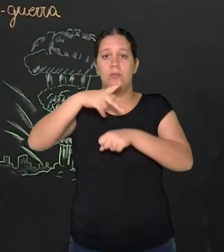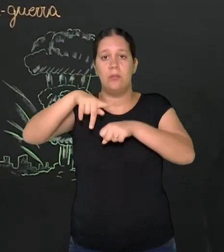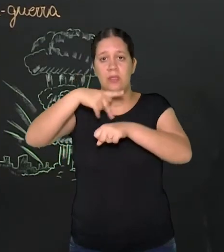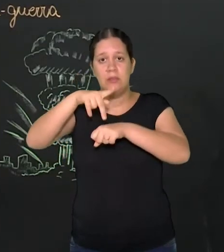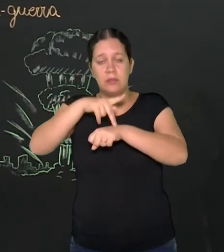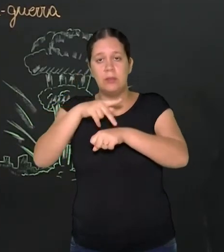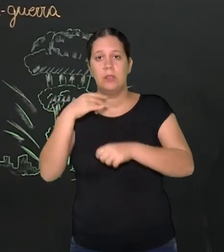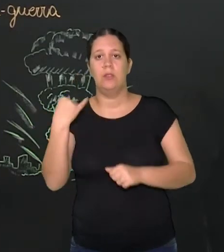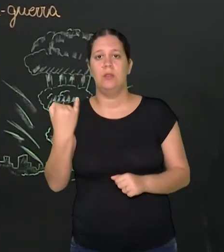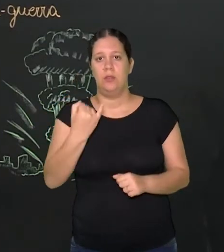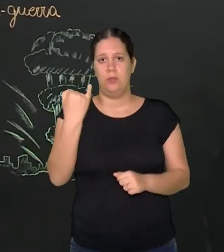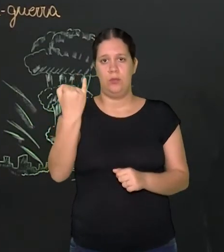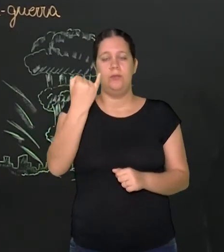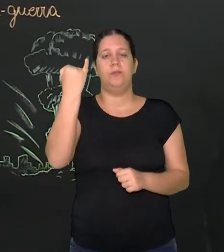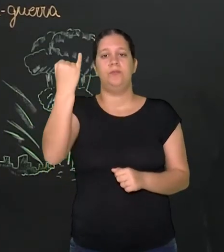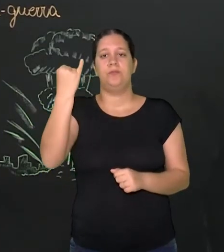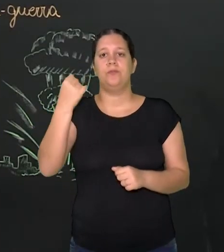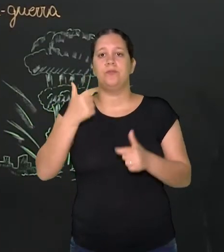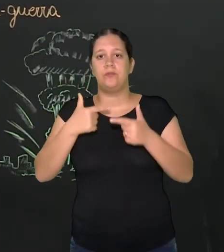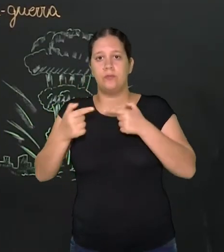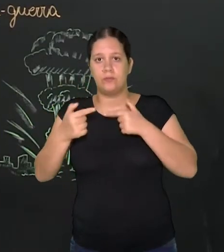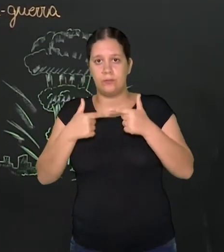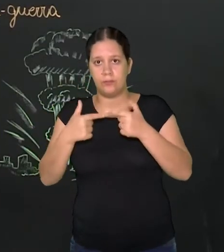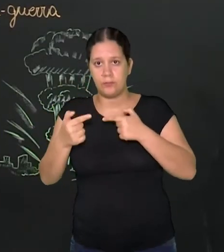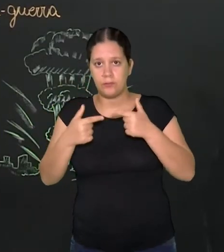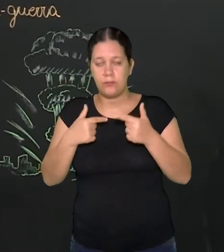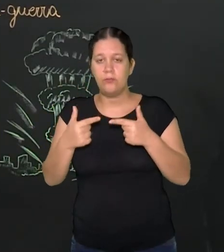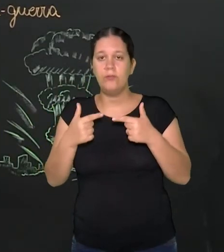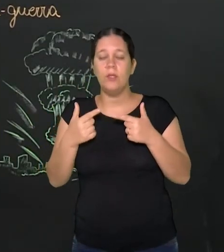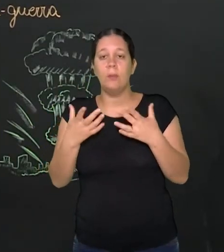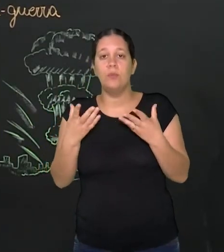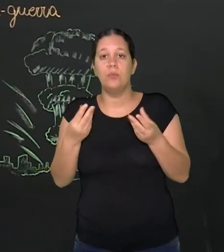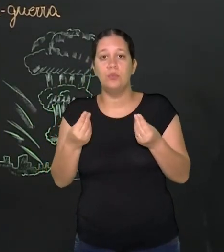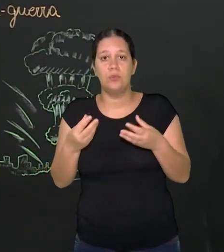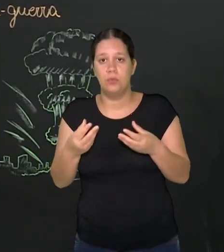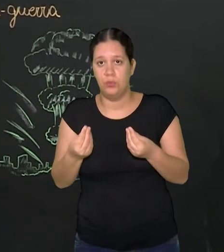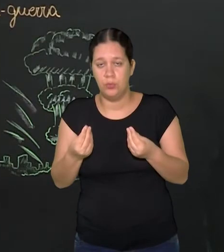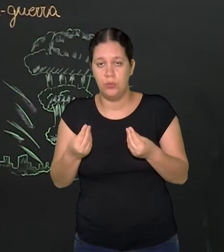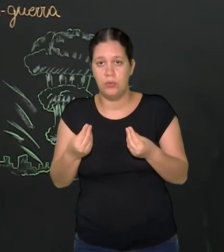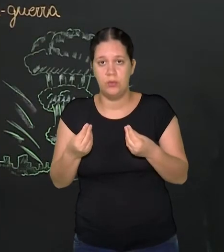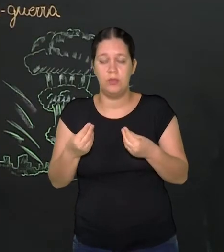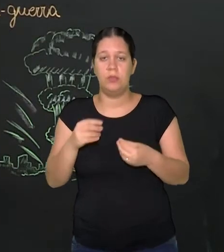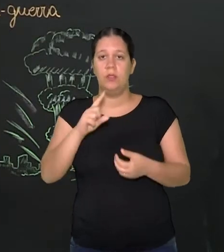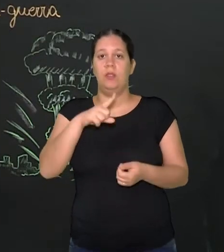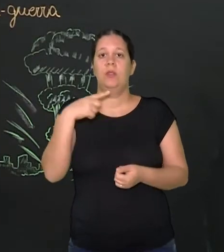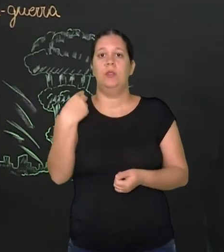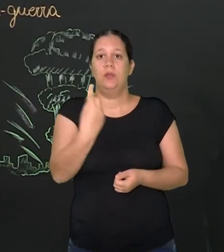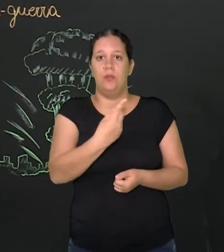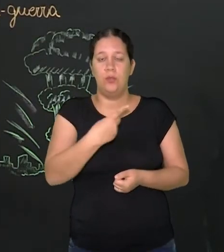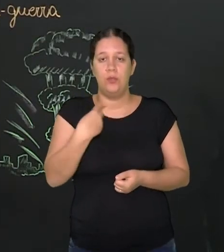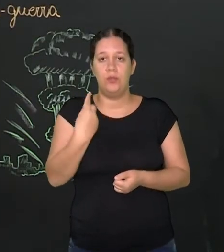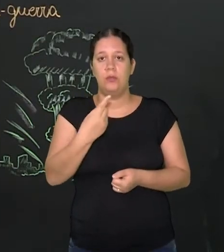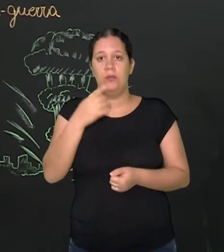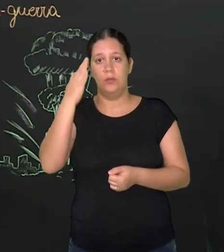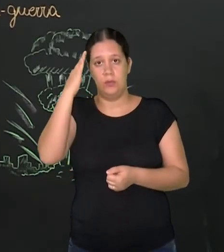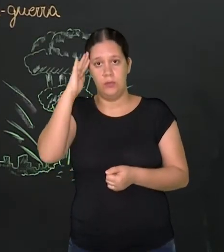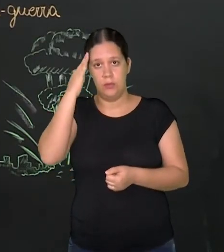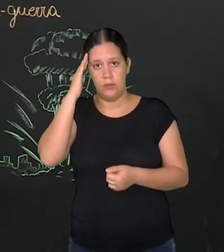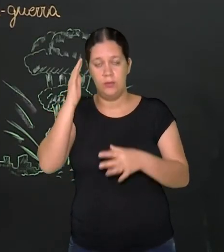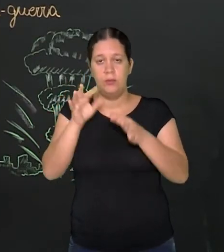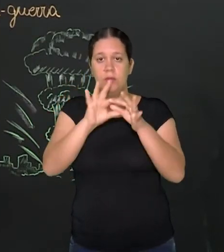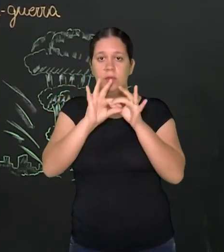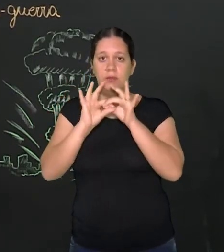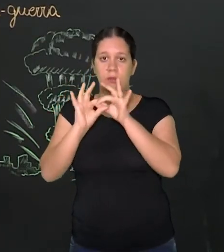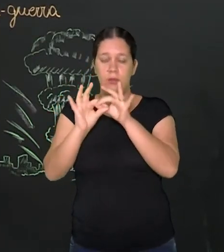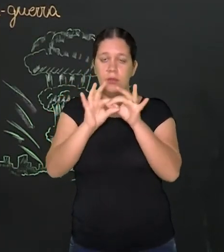países importantíssimos no confronto, que são muito relevantes para a gente entender por que